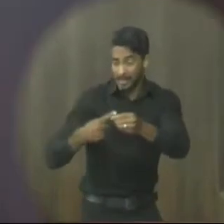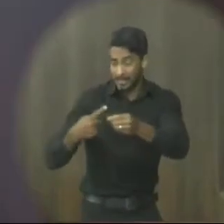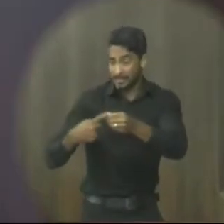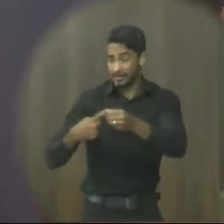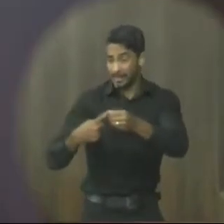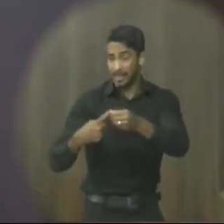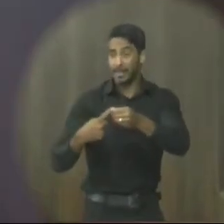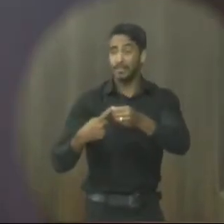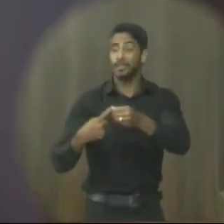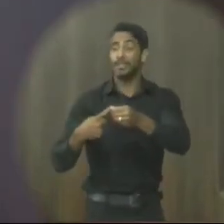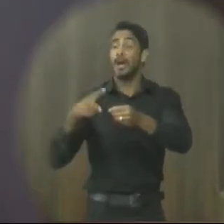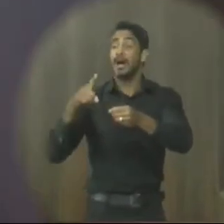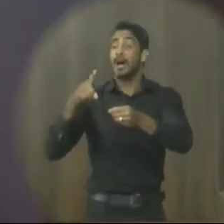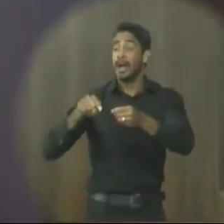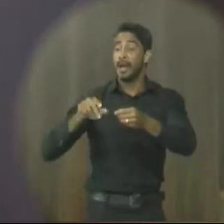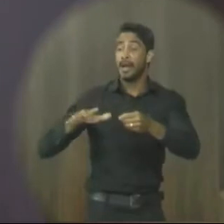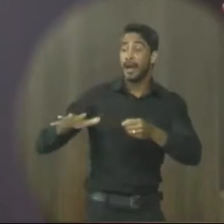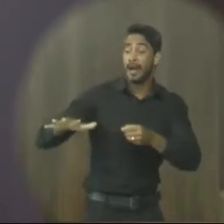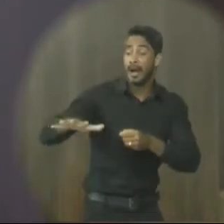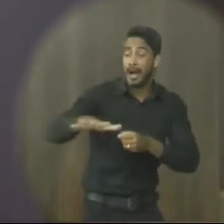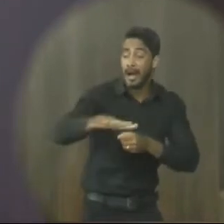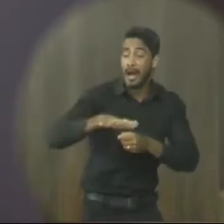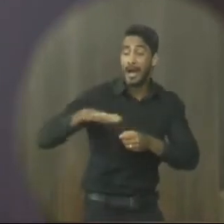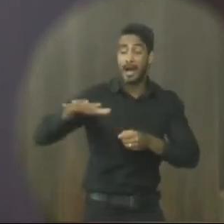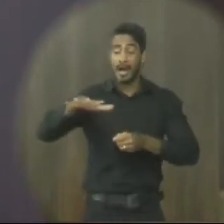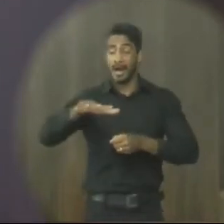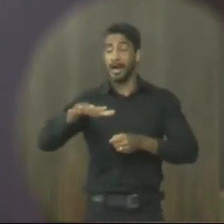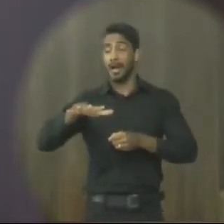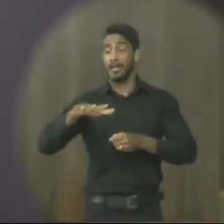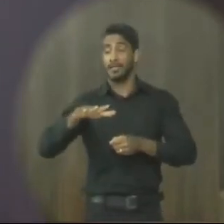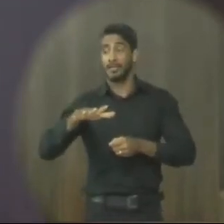ela trata-se de áreas que não estão